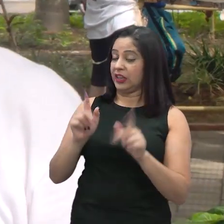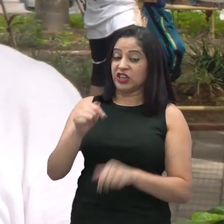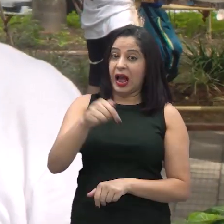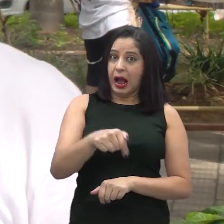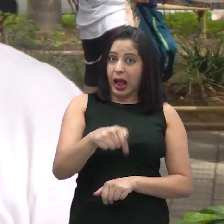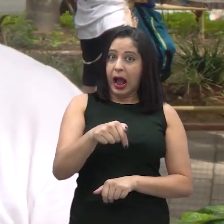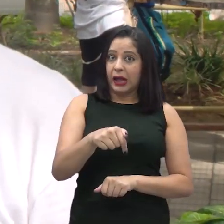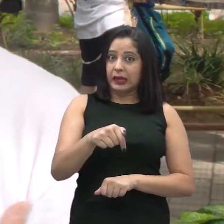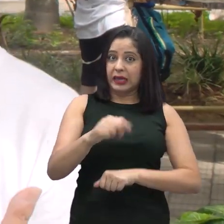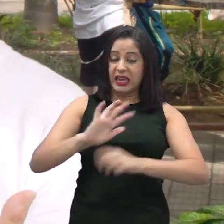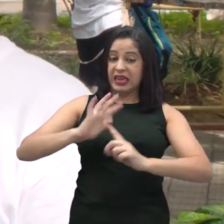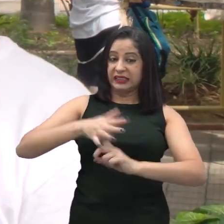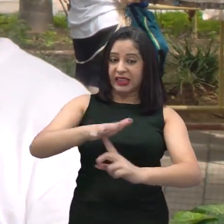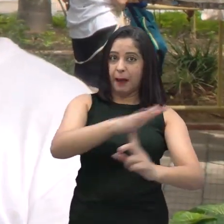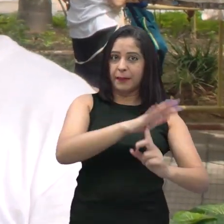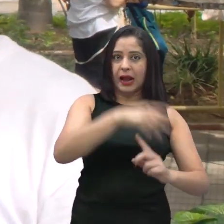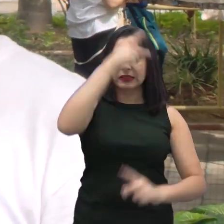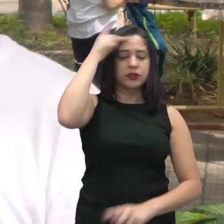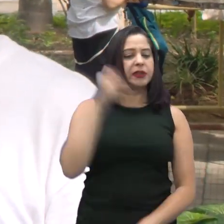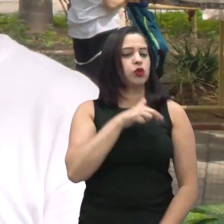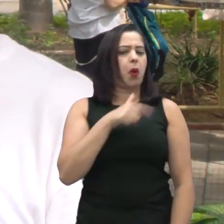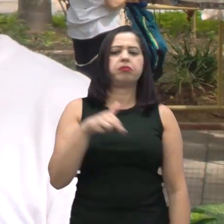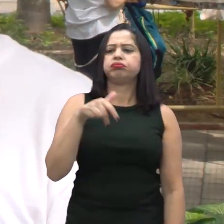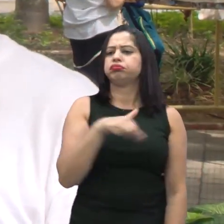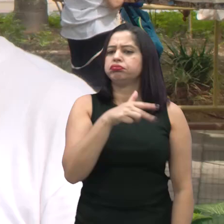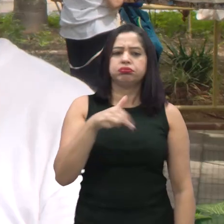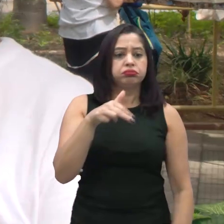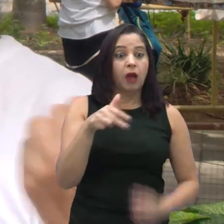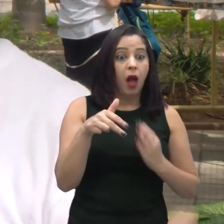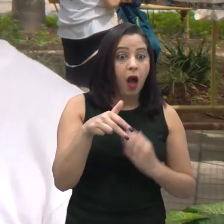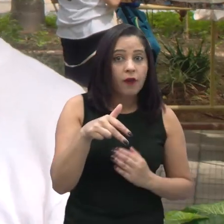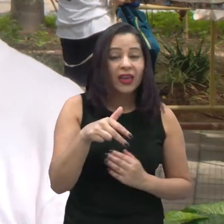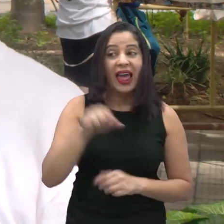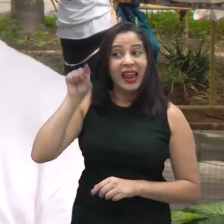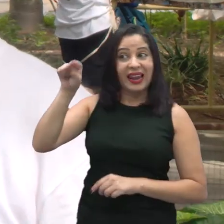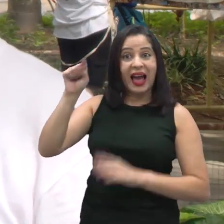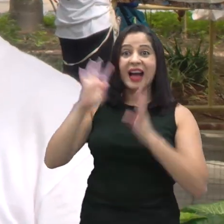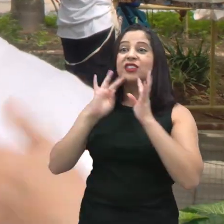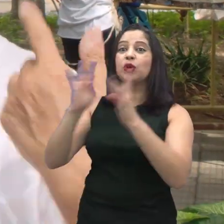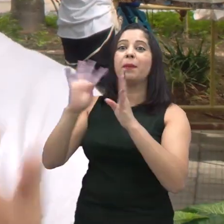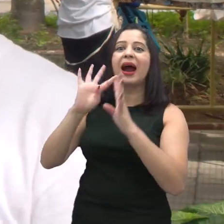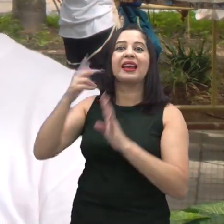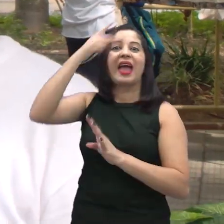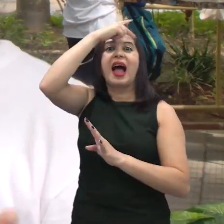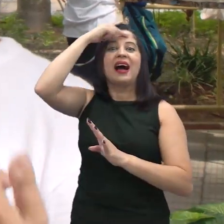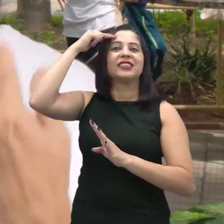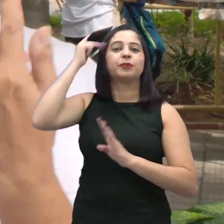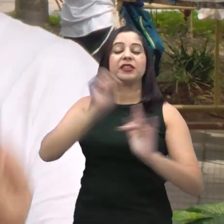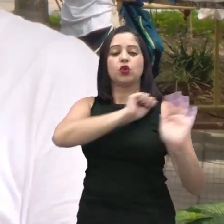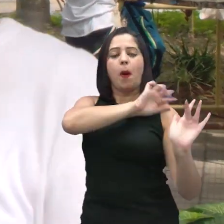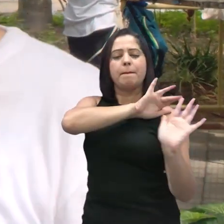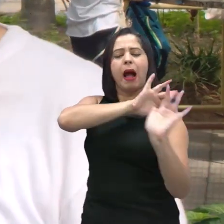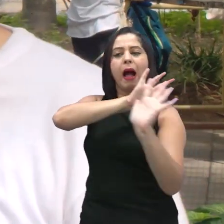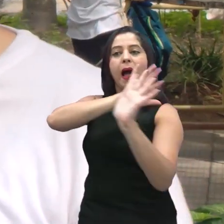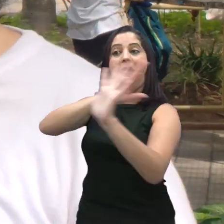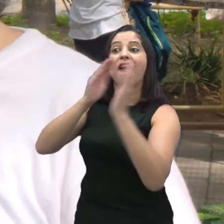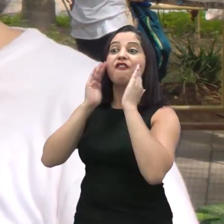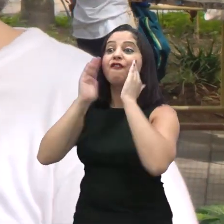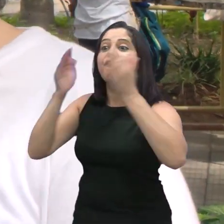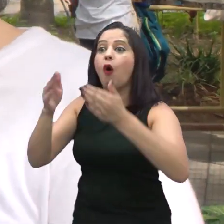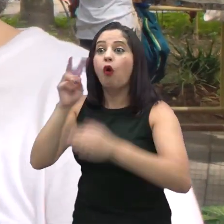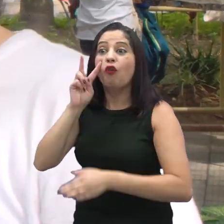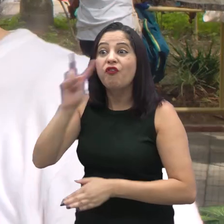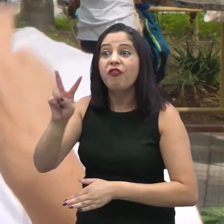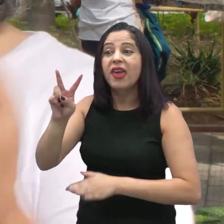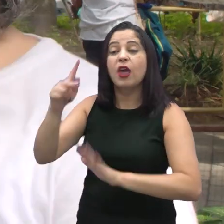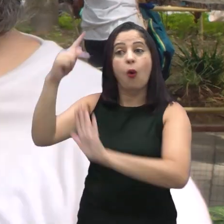Tem outras questões, as pessoas perguntam, eu acho que interage mais. No parque a gente teve muita gente que foi para ver o projeto. Aqui a